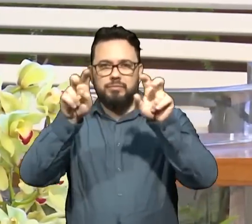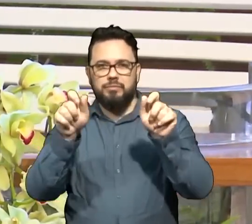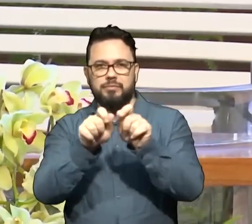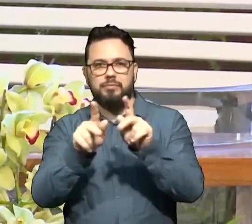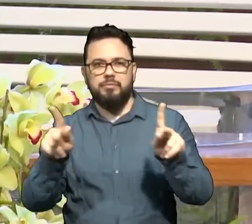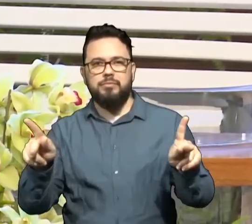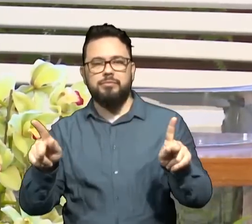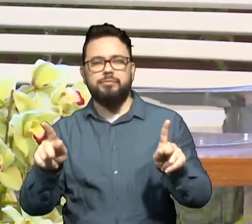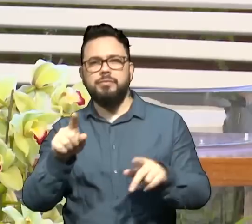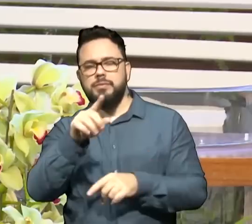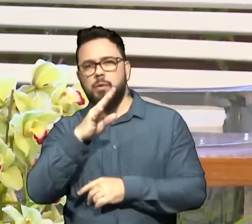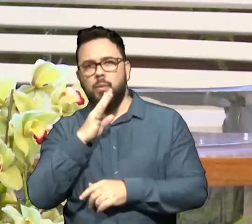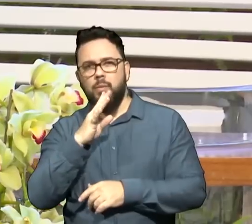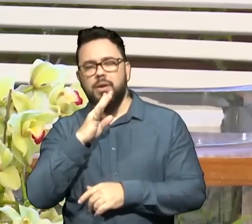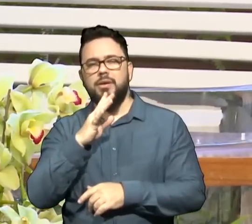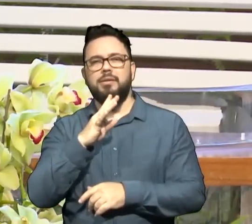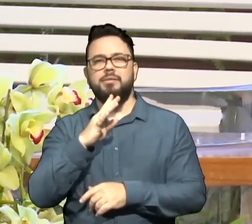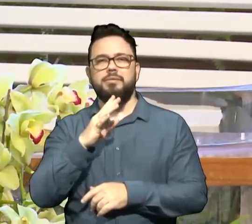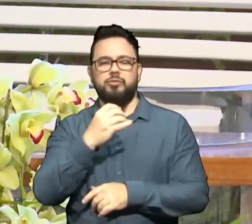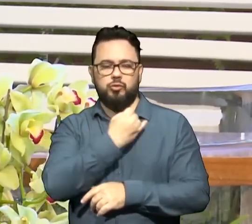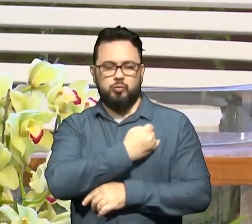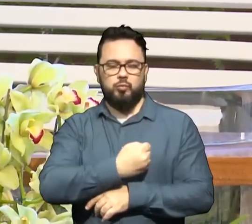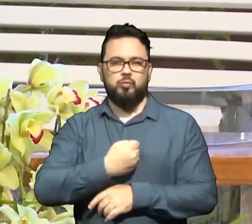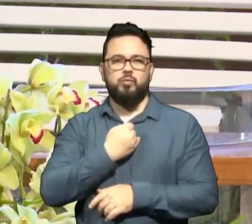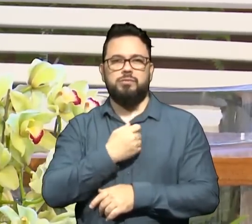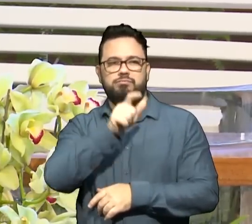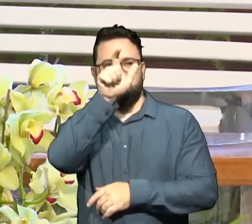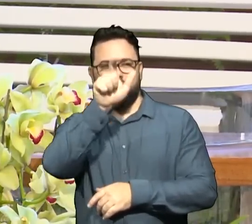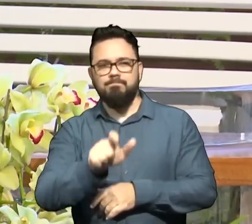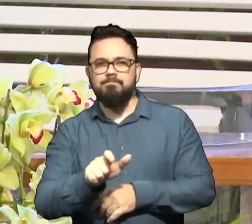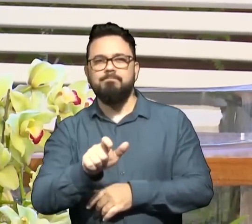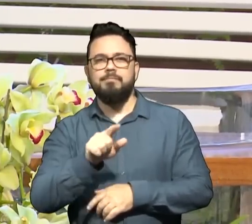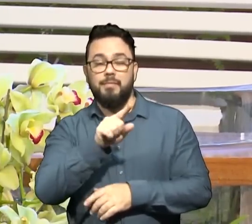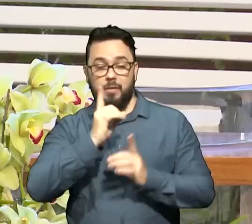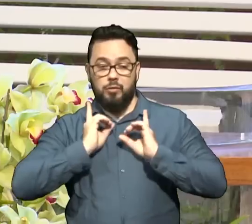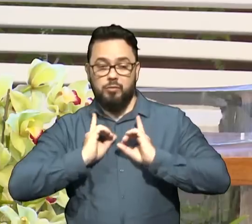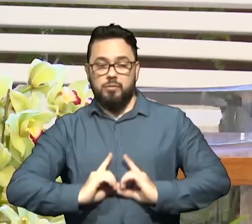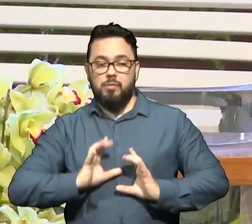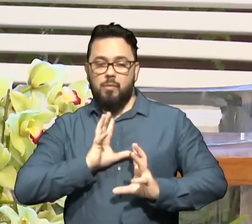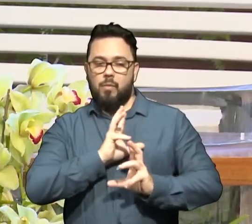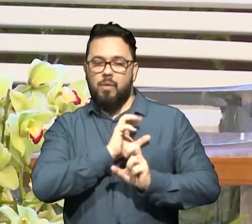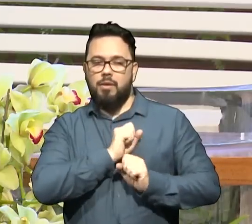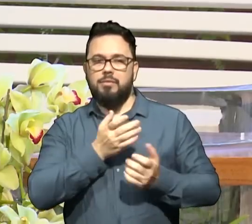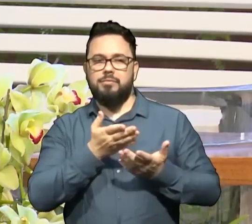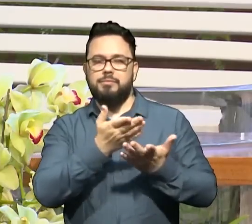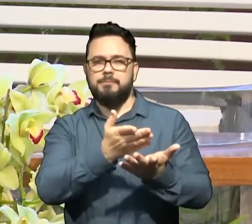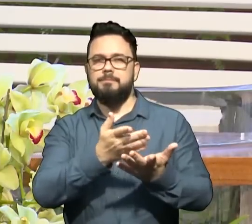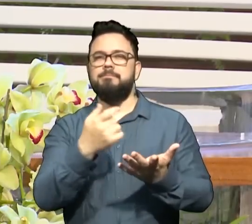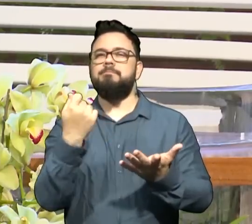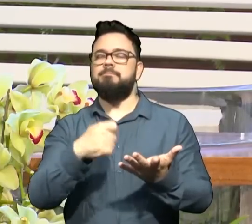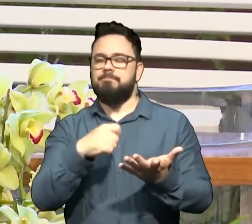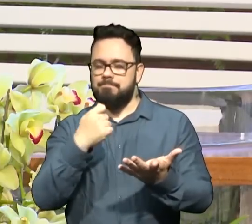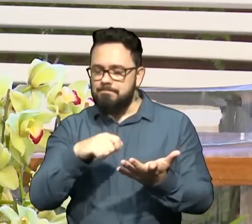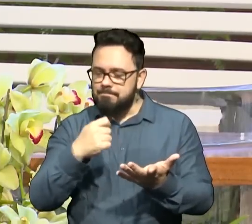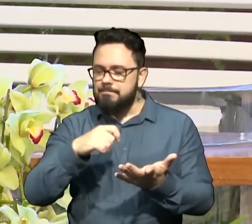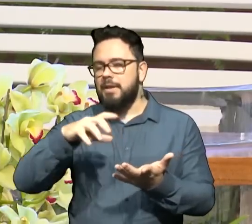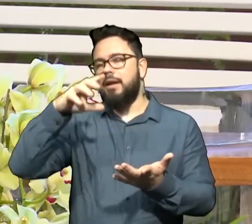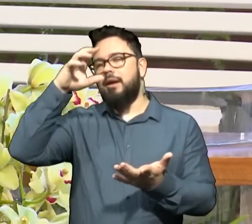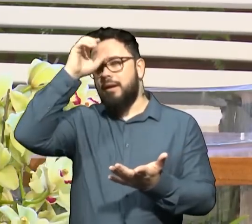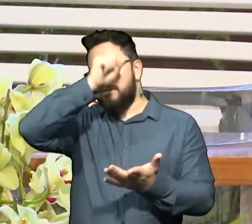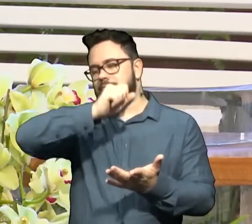você conheceu aqui João O discípulo do amor que teve que aprender na